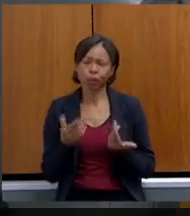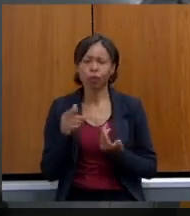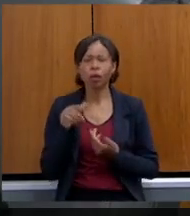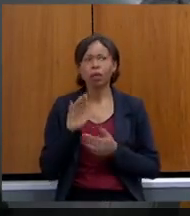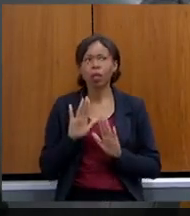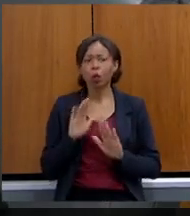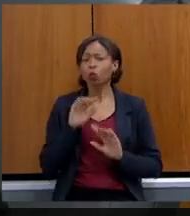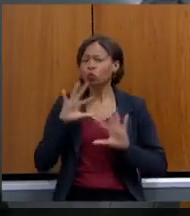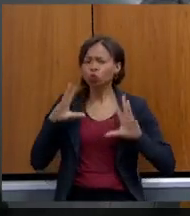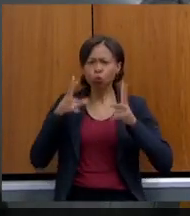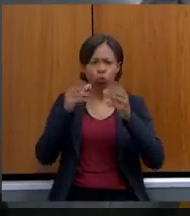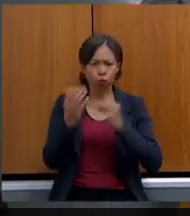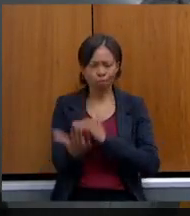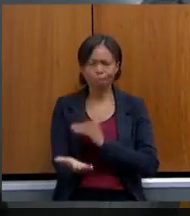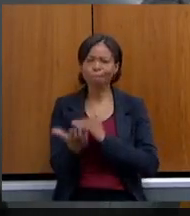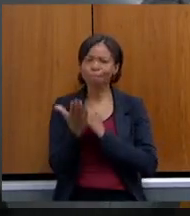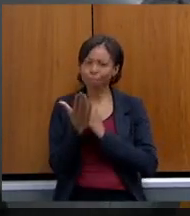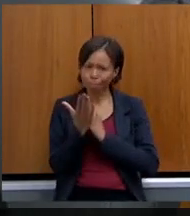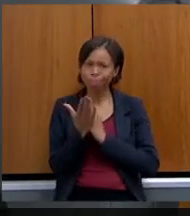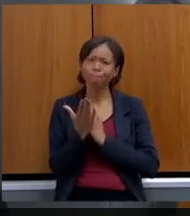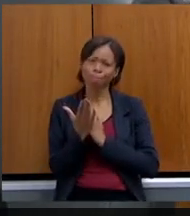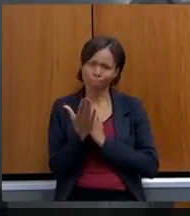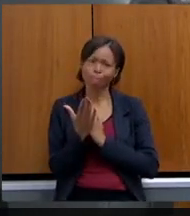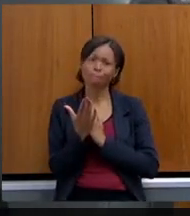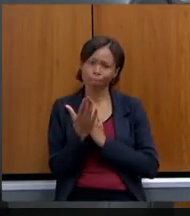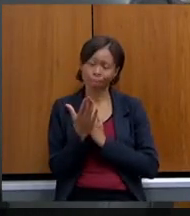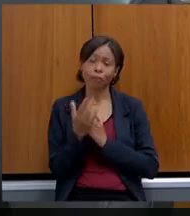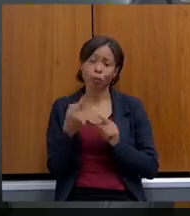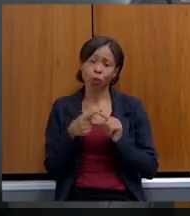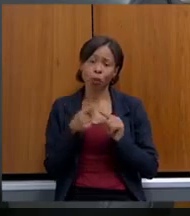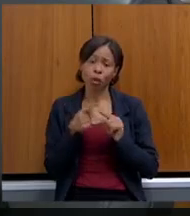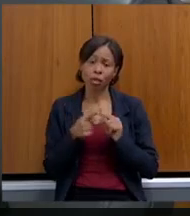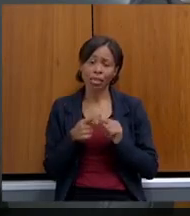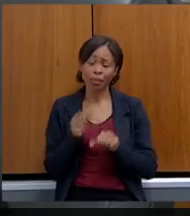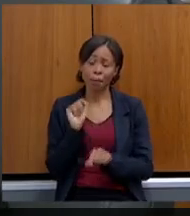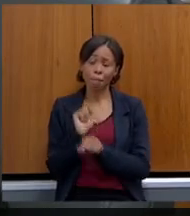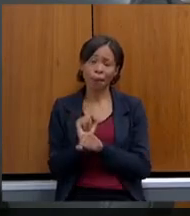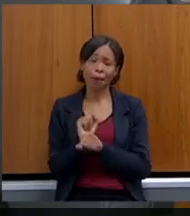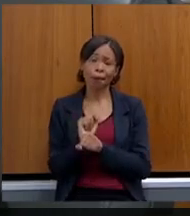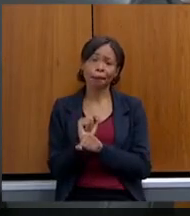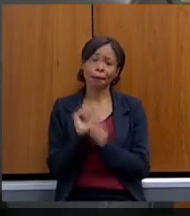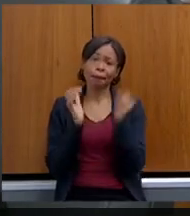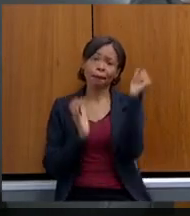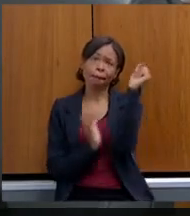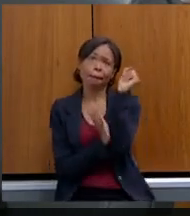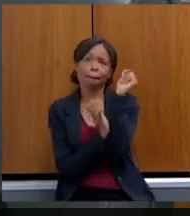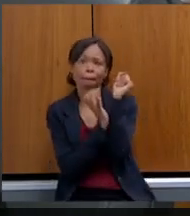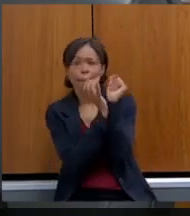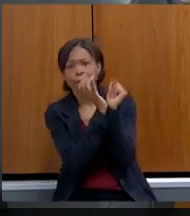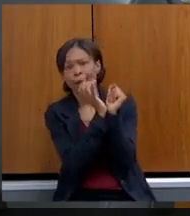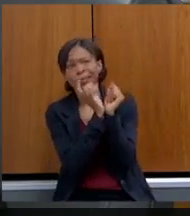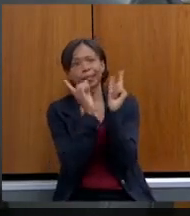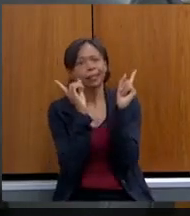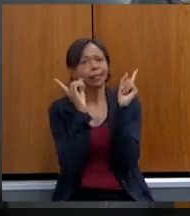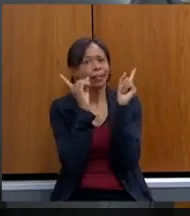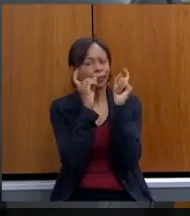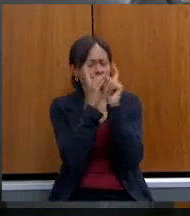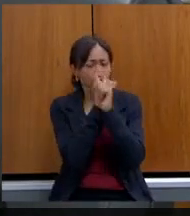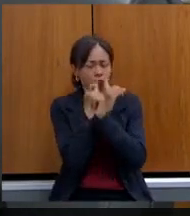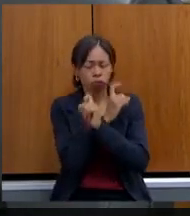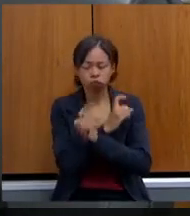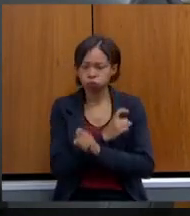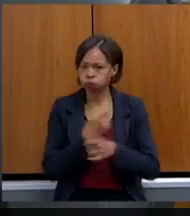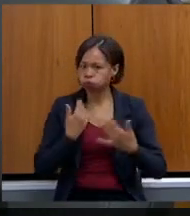aqueles que puderem nos ajudar a trava agora é na procuradoria burocracia É duro né Deputado a gente combate